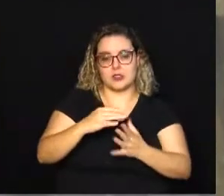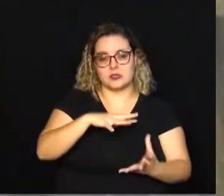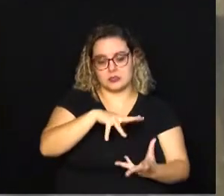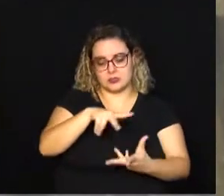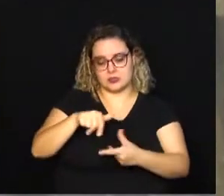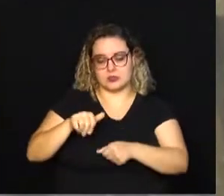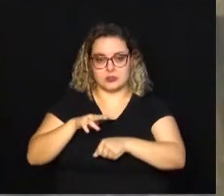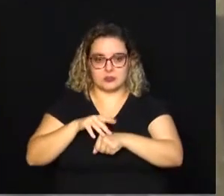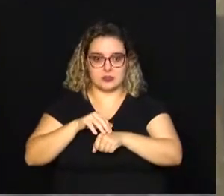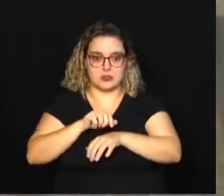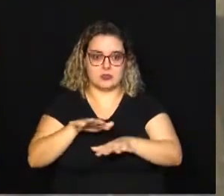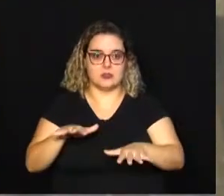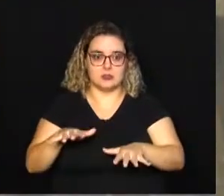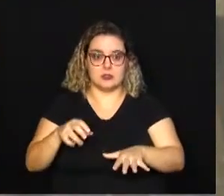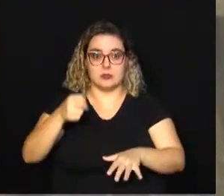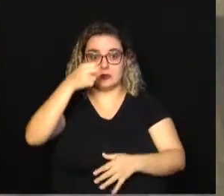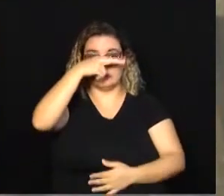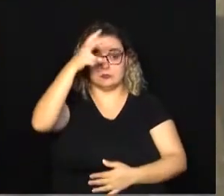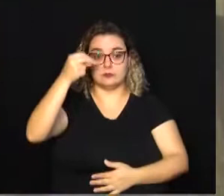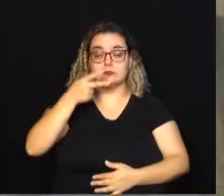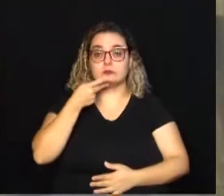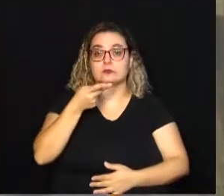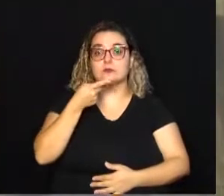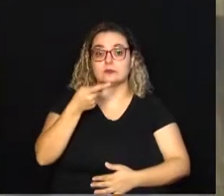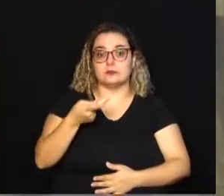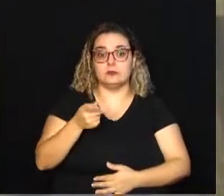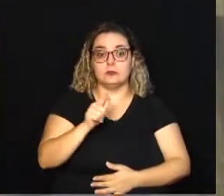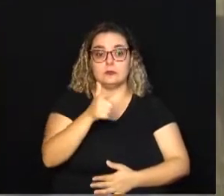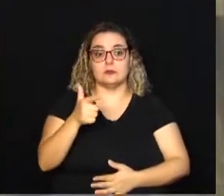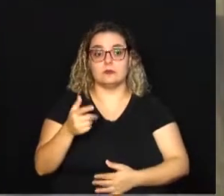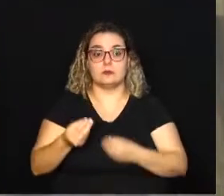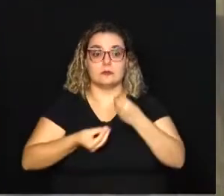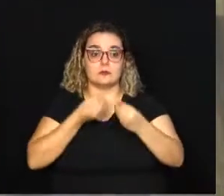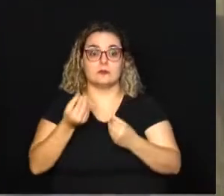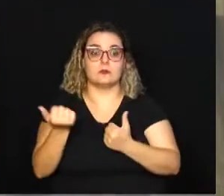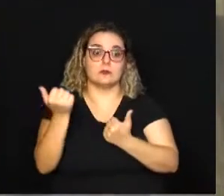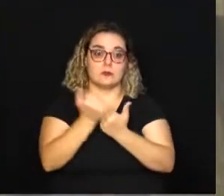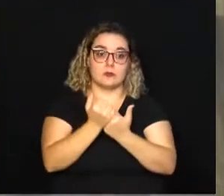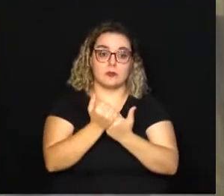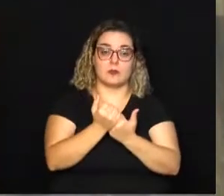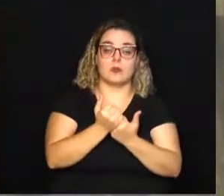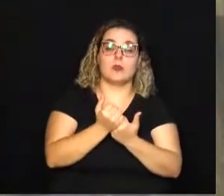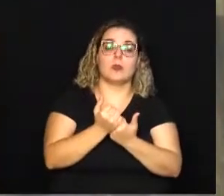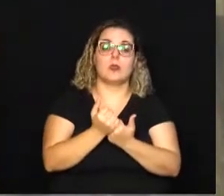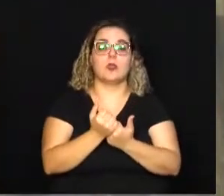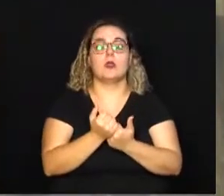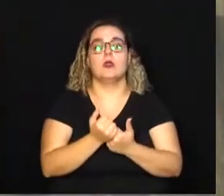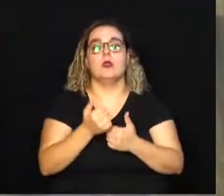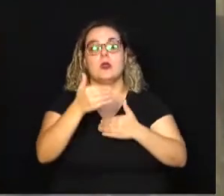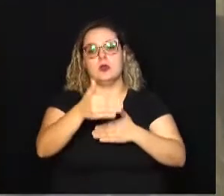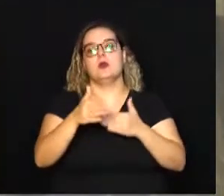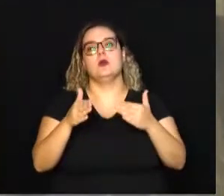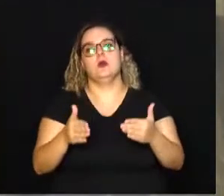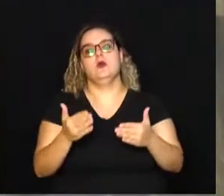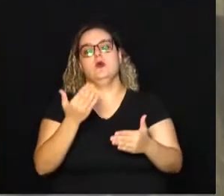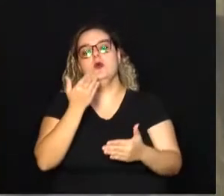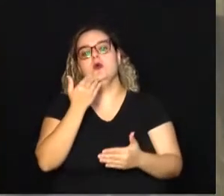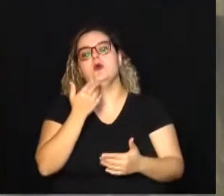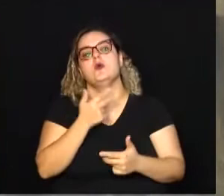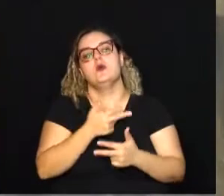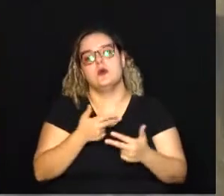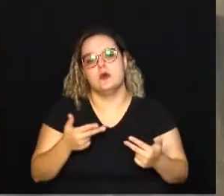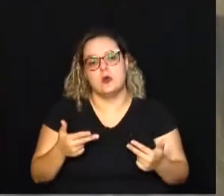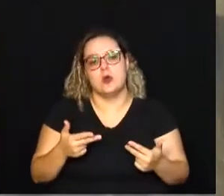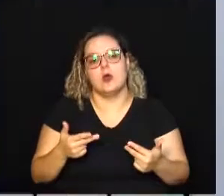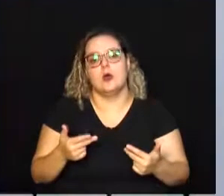alegou que não teria como substituir a merenda escolar por cestas básicas. Eu até entrei com uma representação na época no